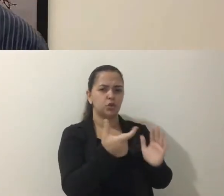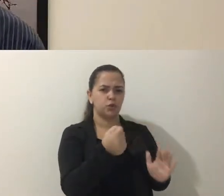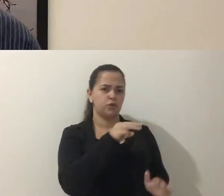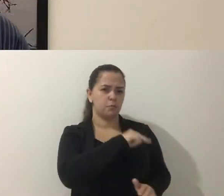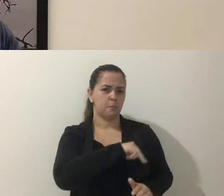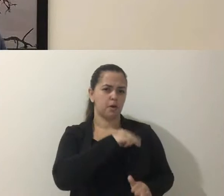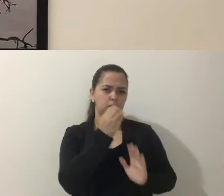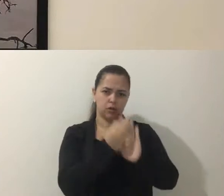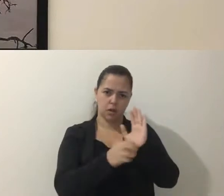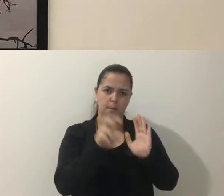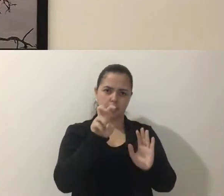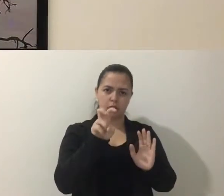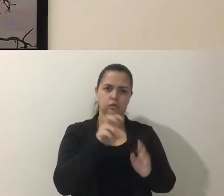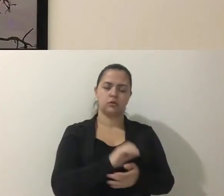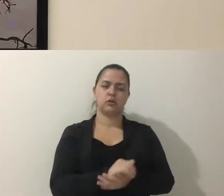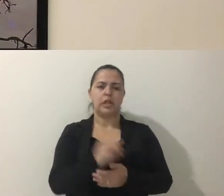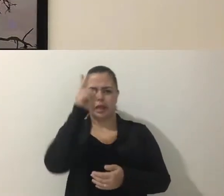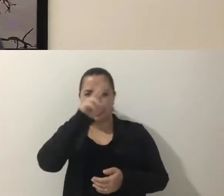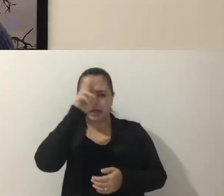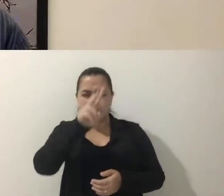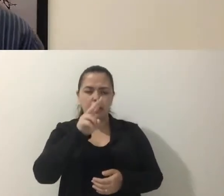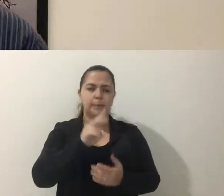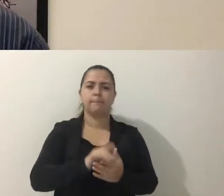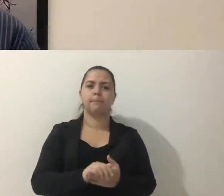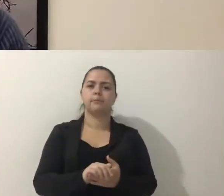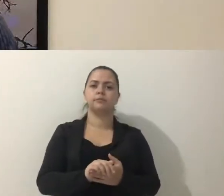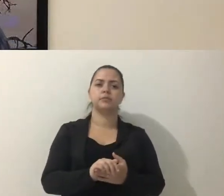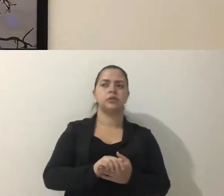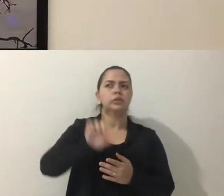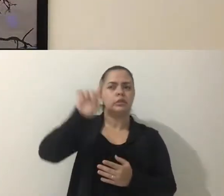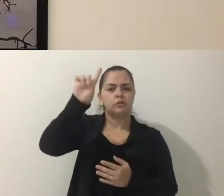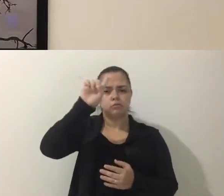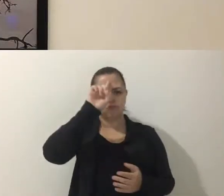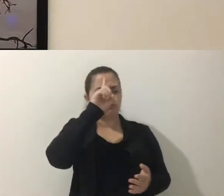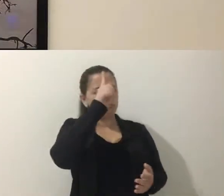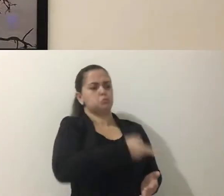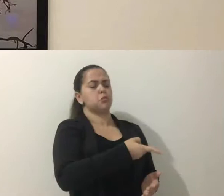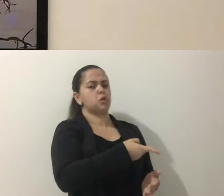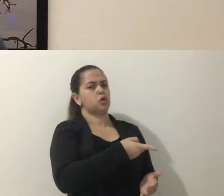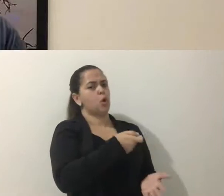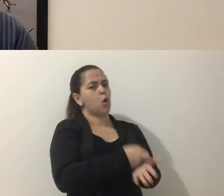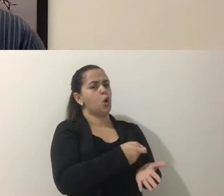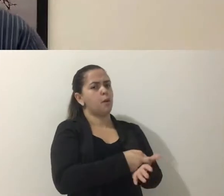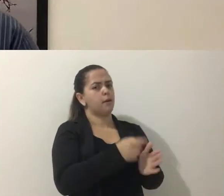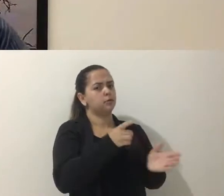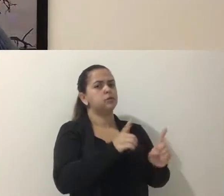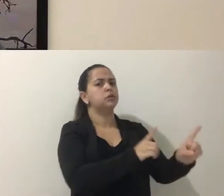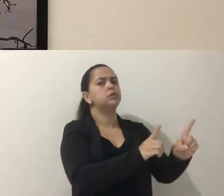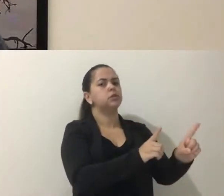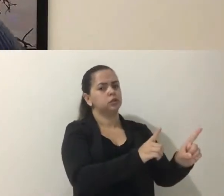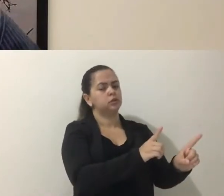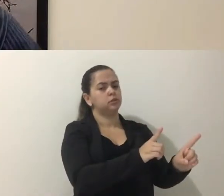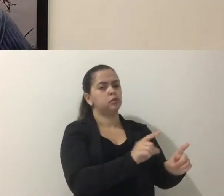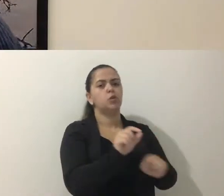5. Sempre bom lembrar que é essa a exigência do Senhor para os seus discípulos. Por isso que ele